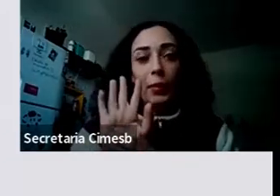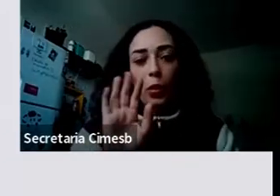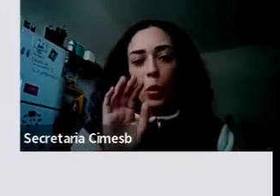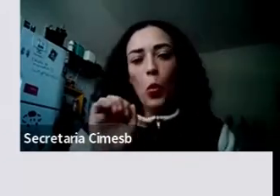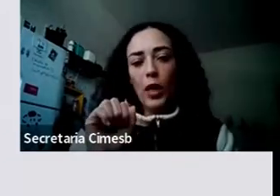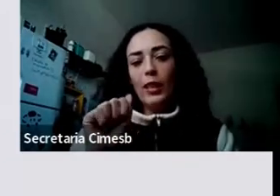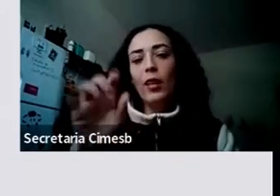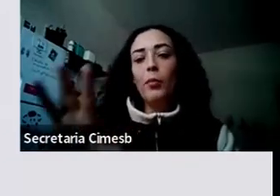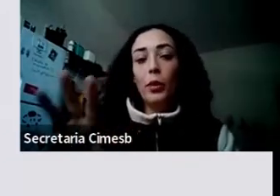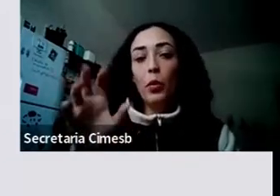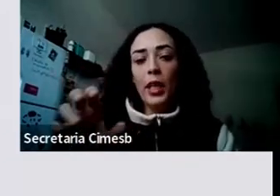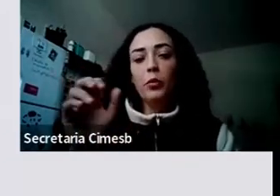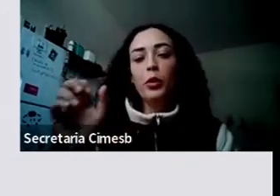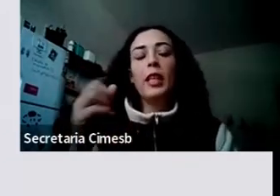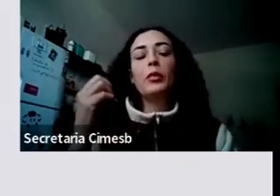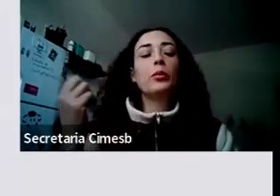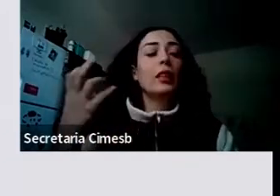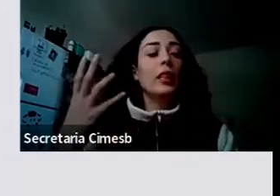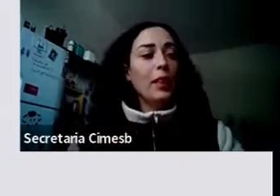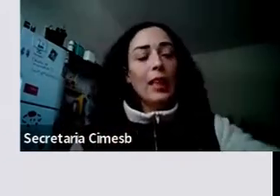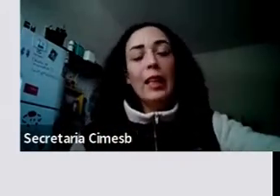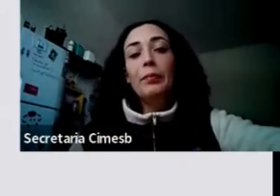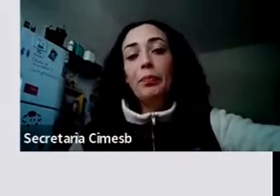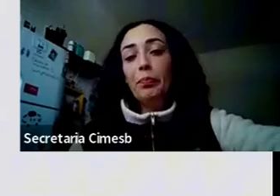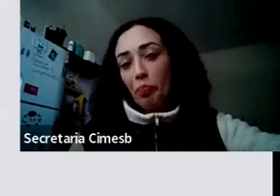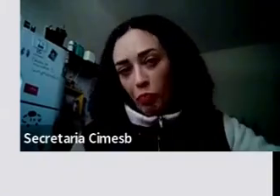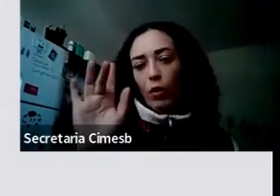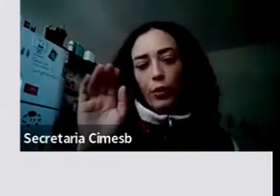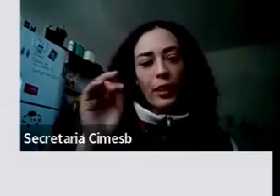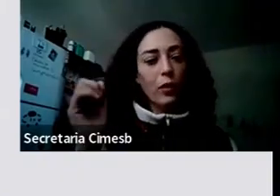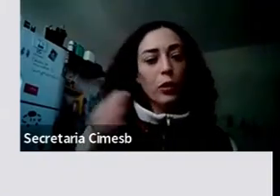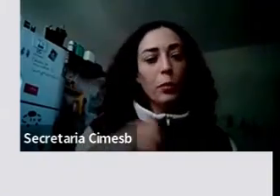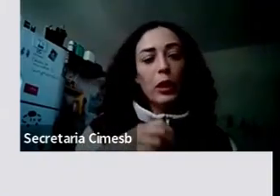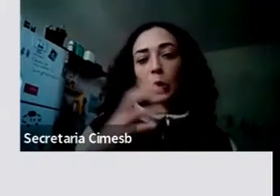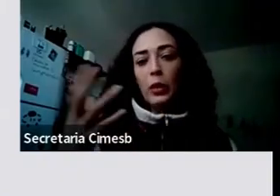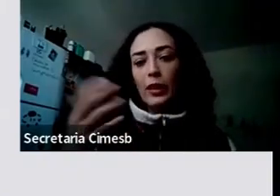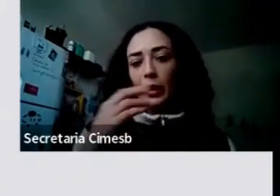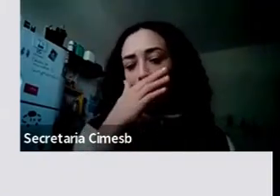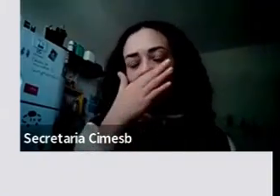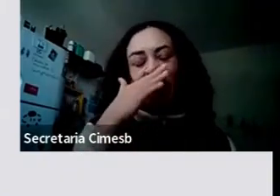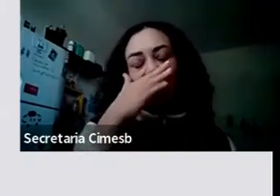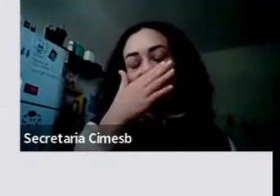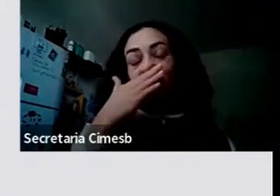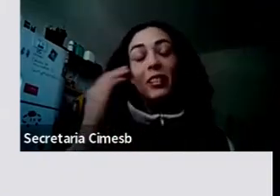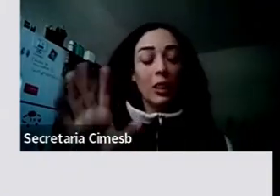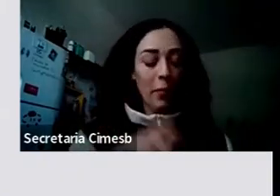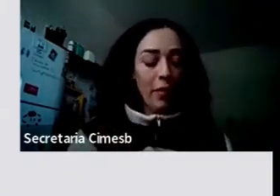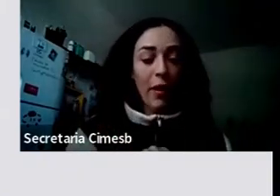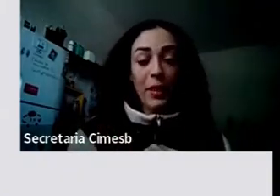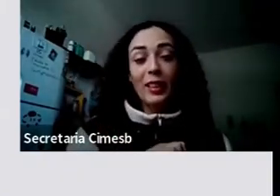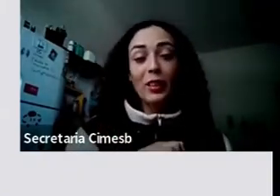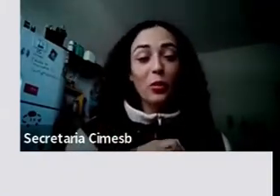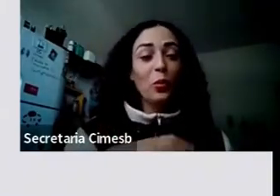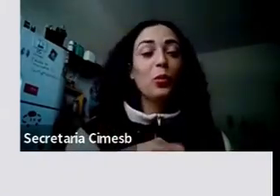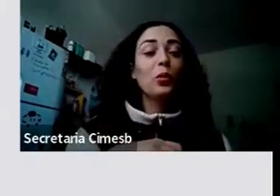mão de cada pessoa tem um jeito de aprender a configuração de mão e assim por diante. Então a gente